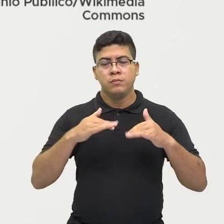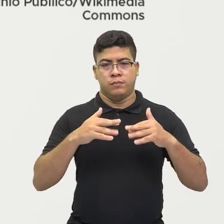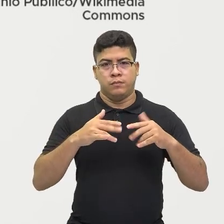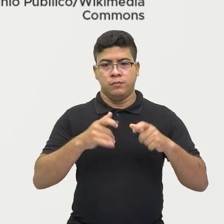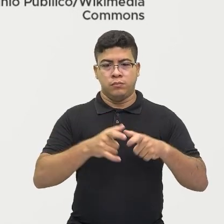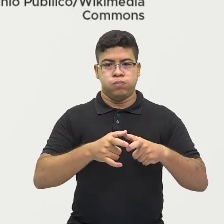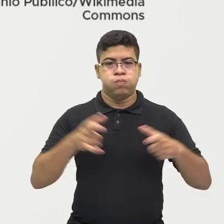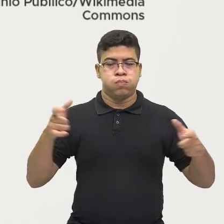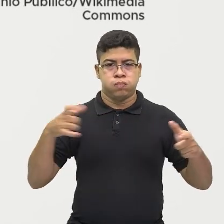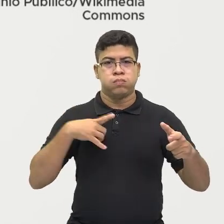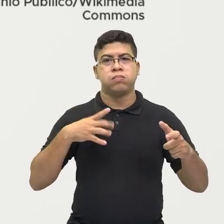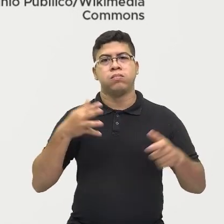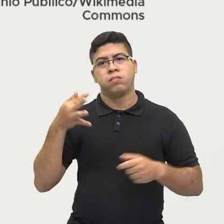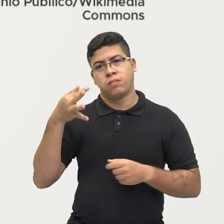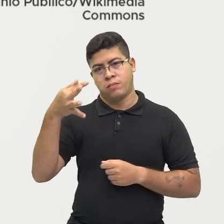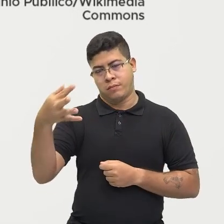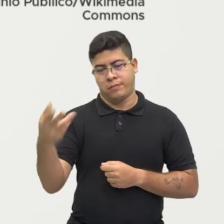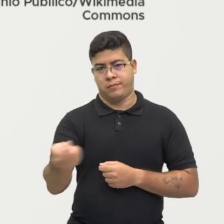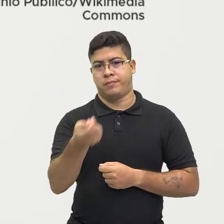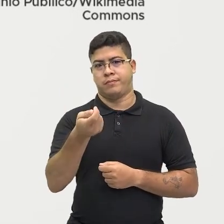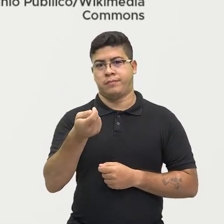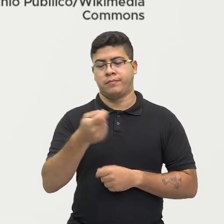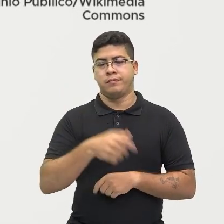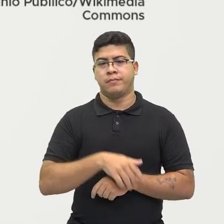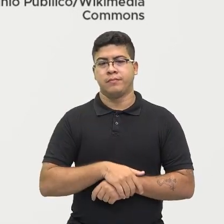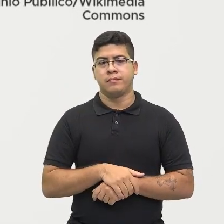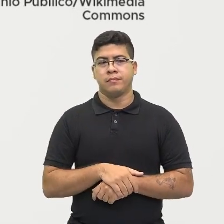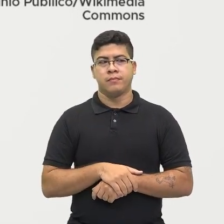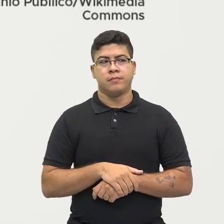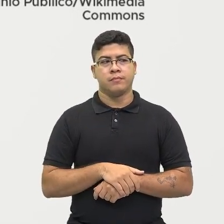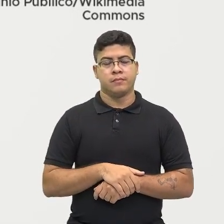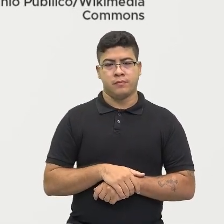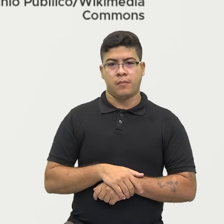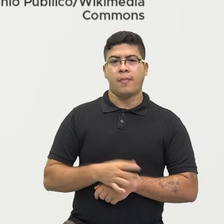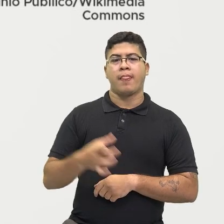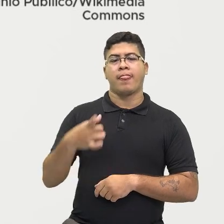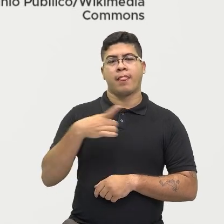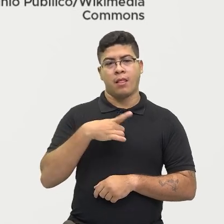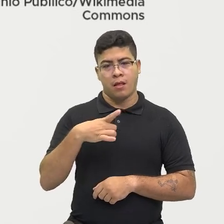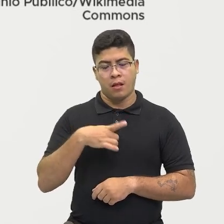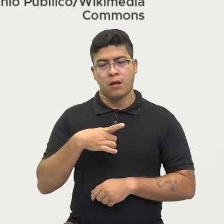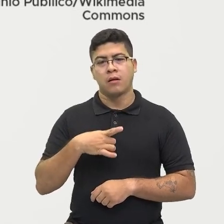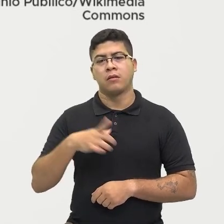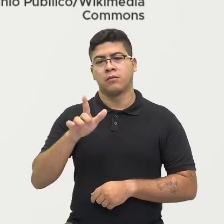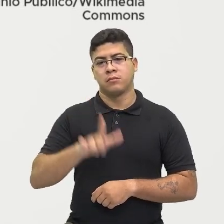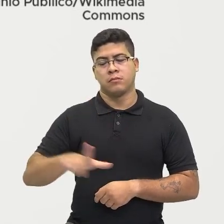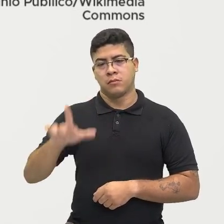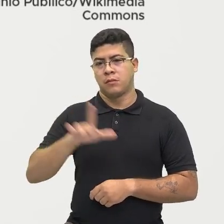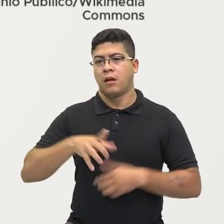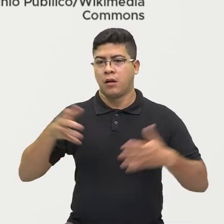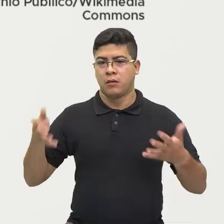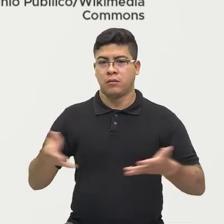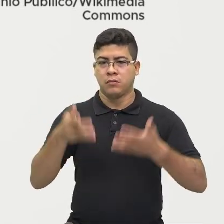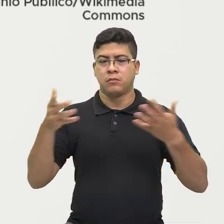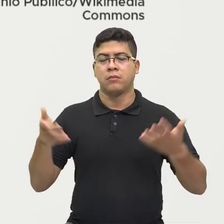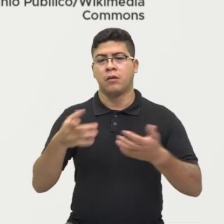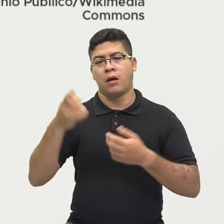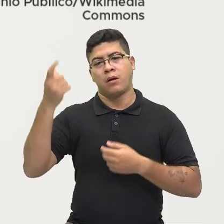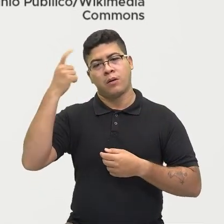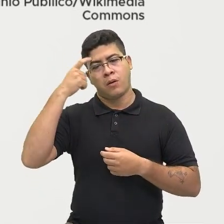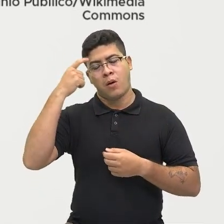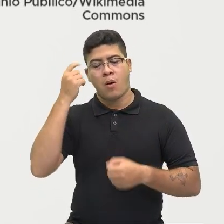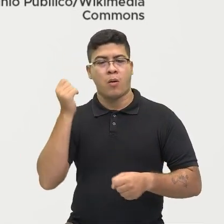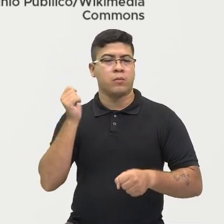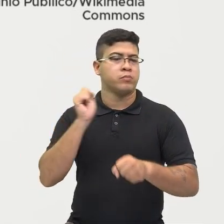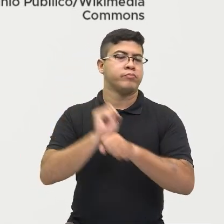características do futurismo. O que mais que nós temos aí? Tendo a literatura enaltecido até aqui a imobilidade pensativa,